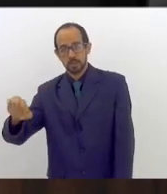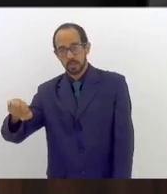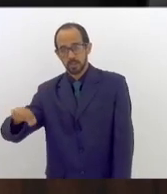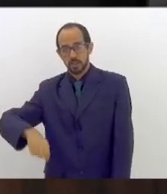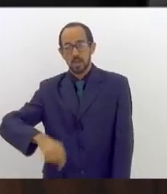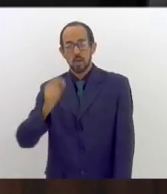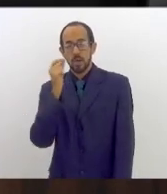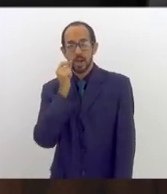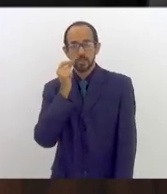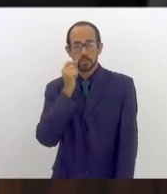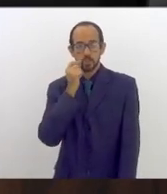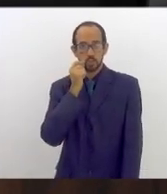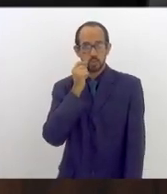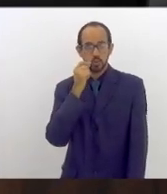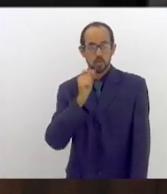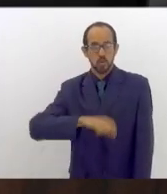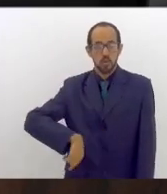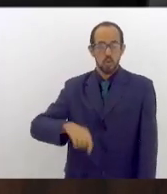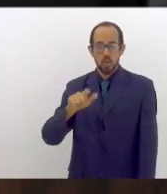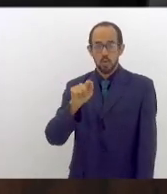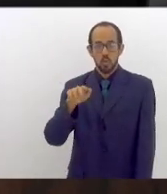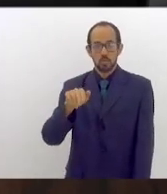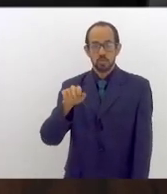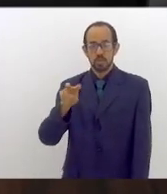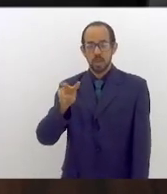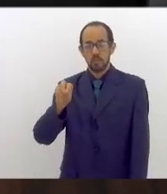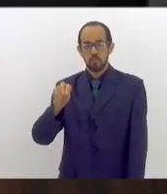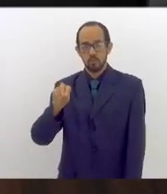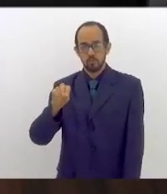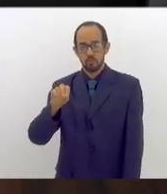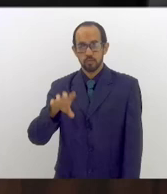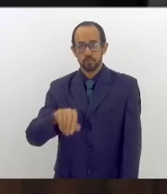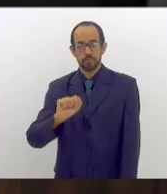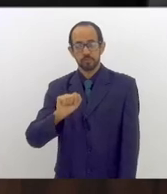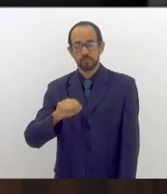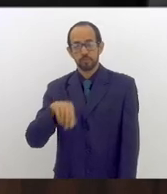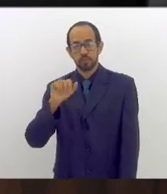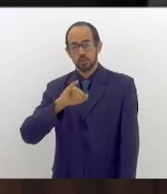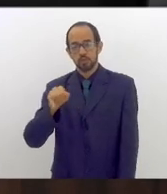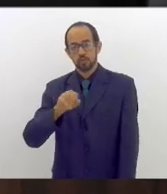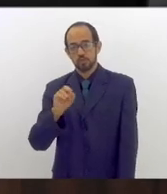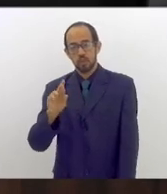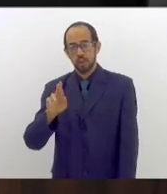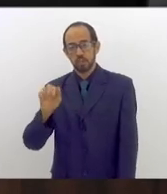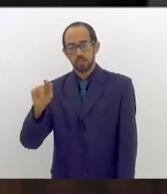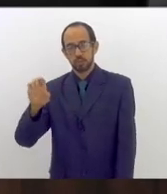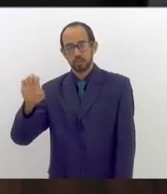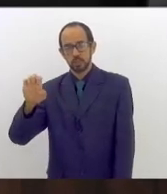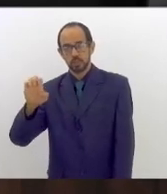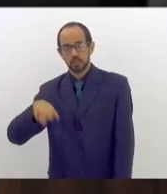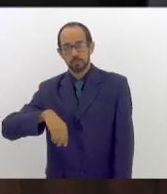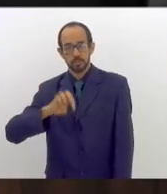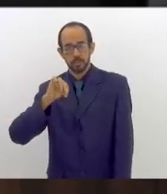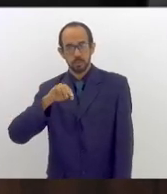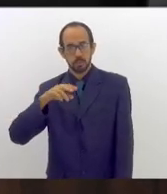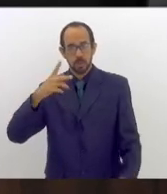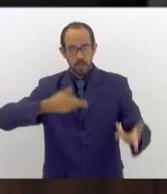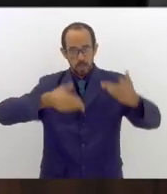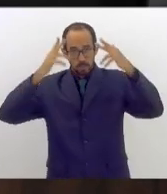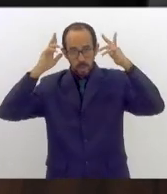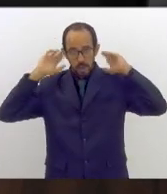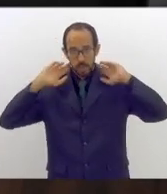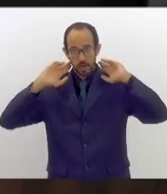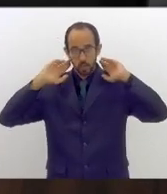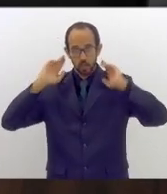Ratinho botado Gustavo Schmidt deputado Jorge Felipe Neto Deputado Marcelo cabeleireiro